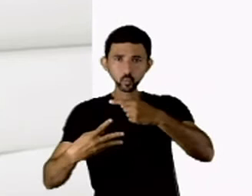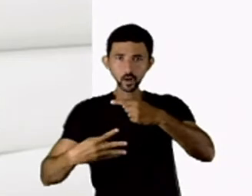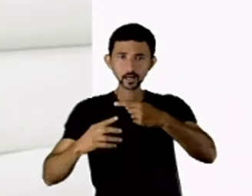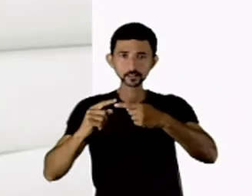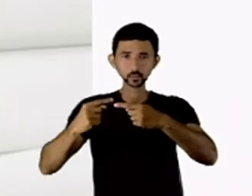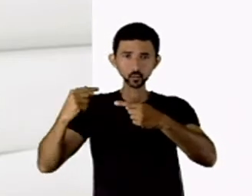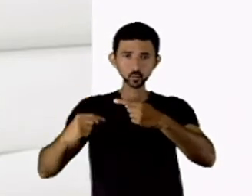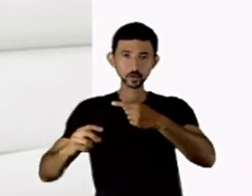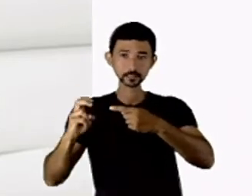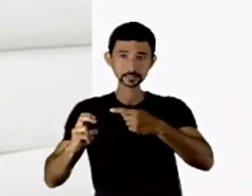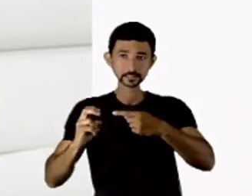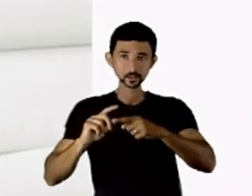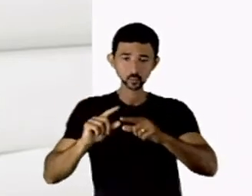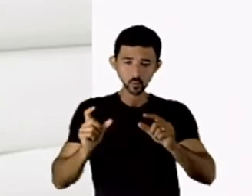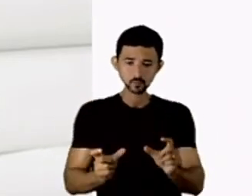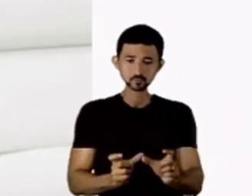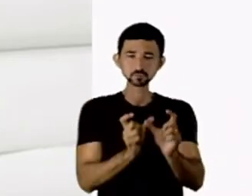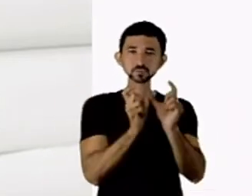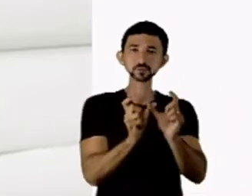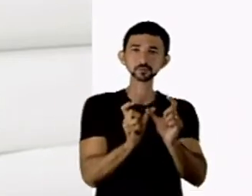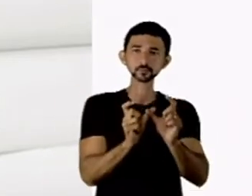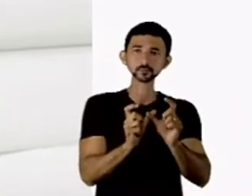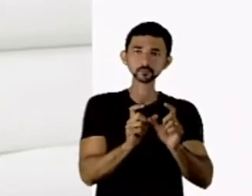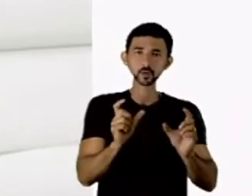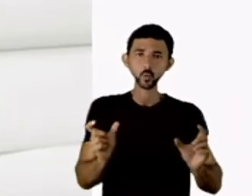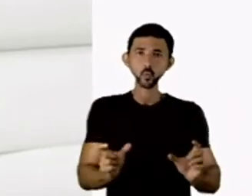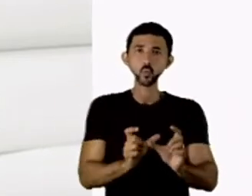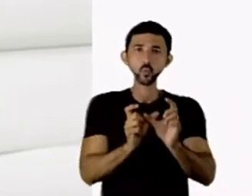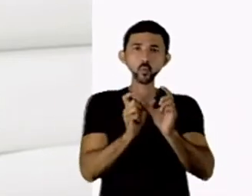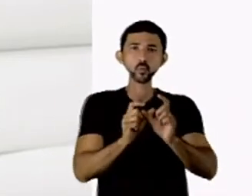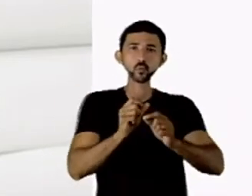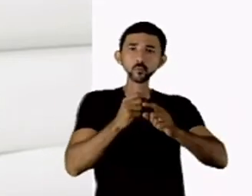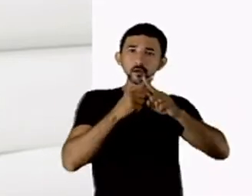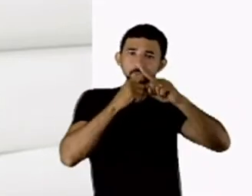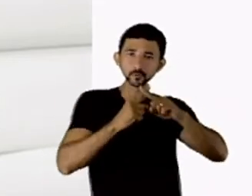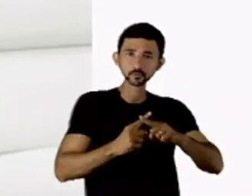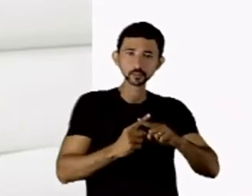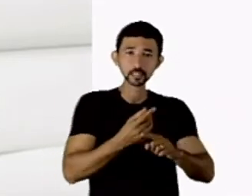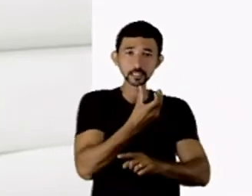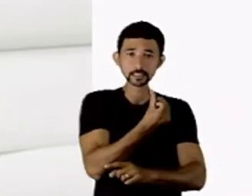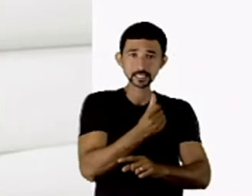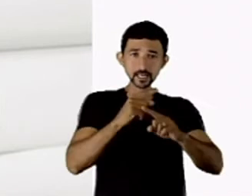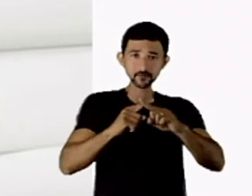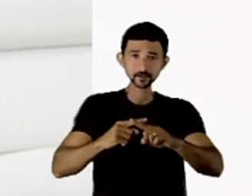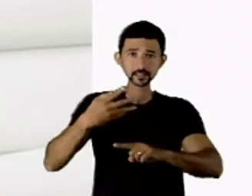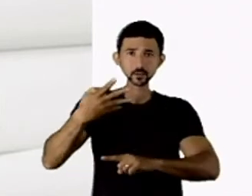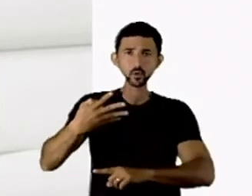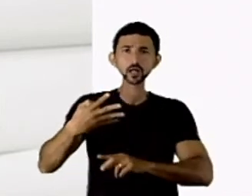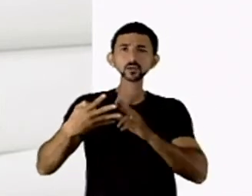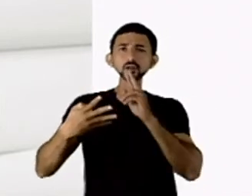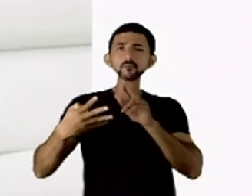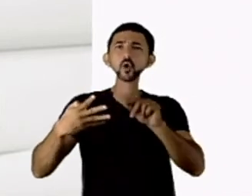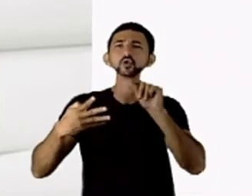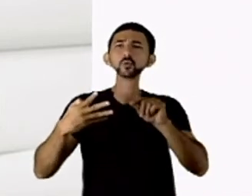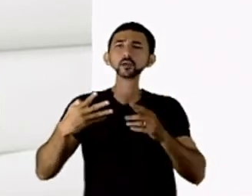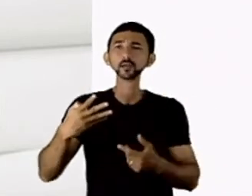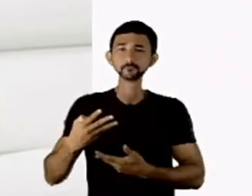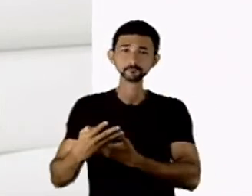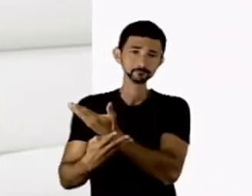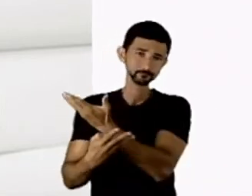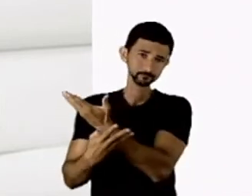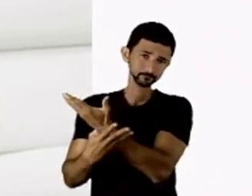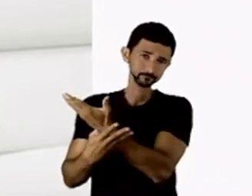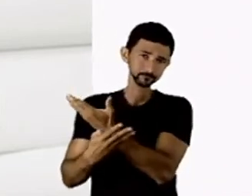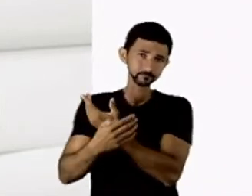agora sim eu vou juntar esses dois, vou agrupar e multiplicar 6 vezes 4, que é